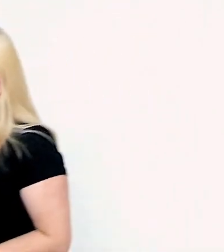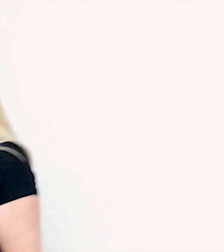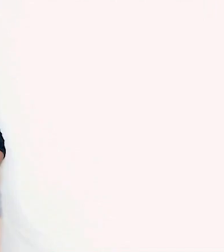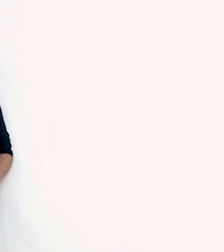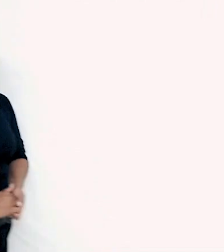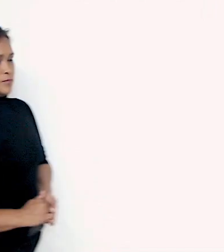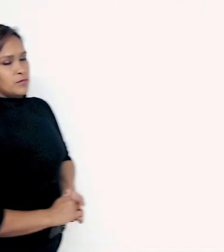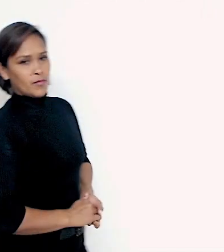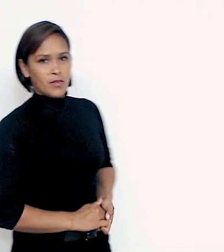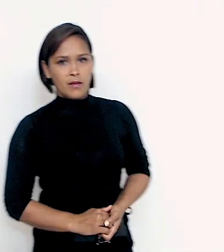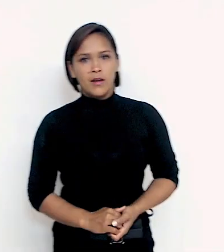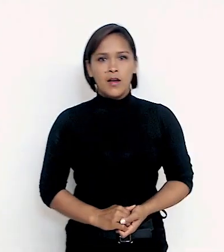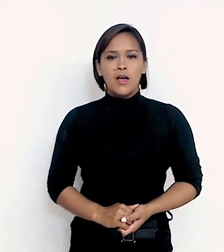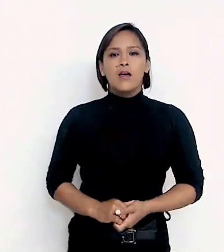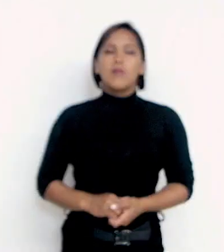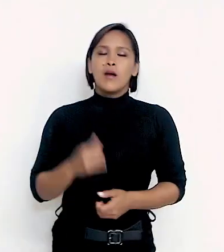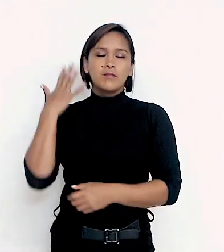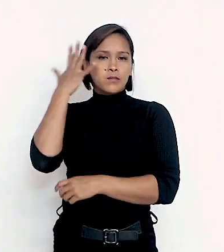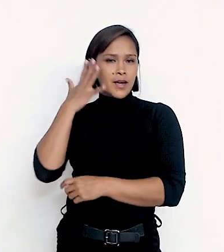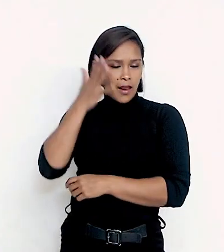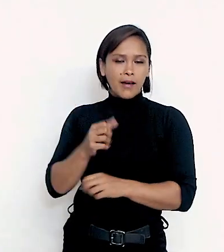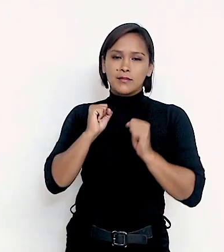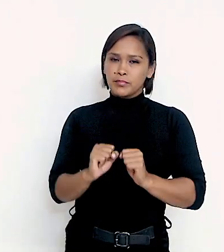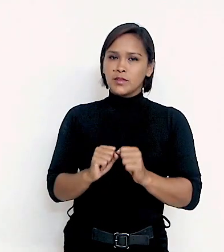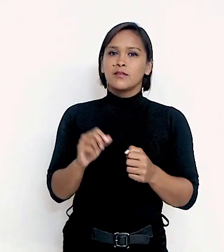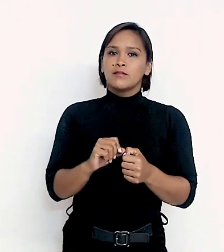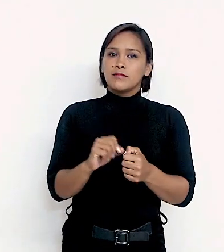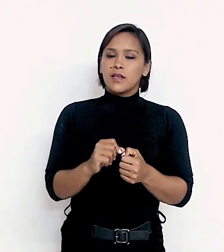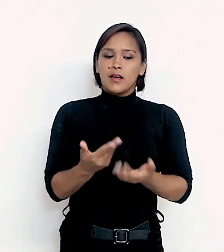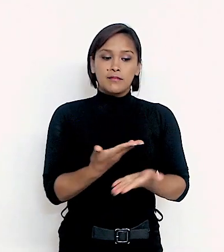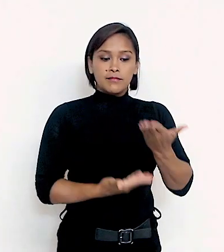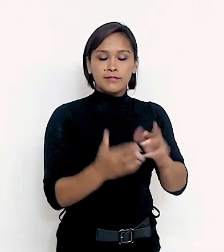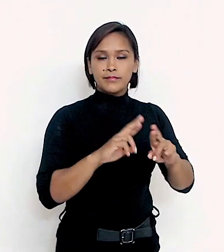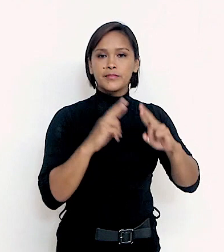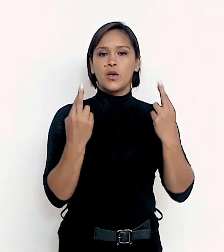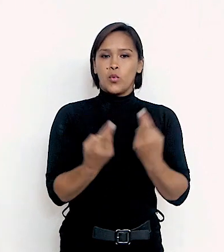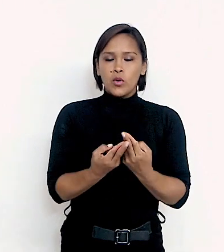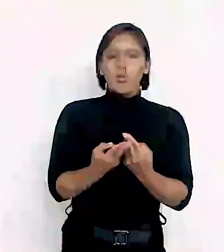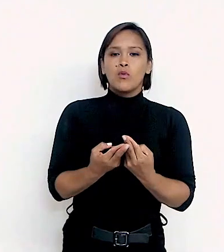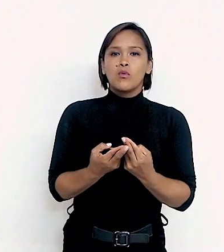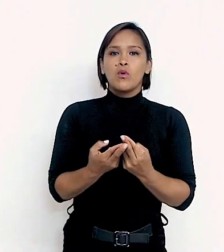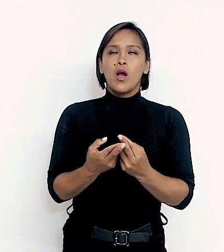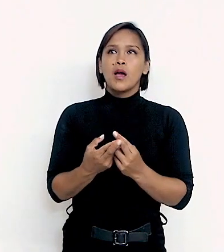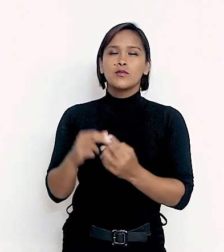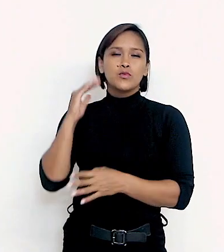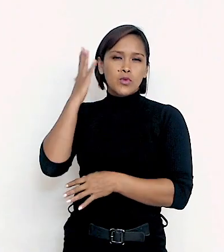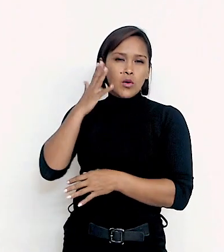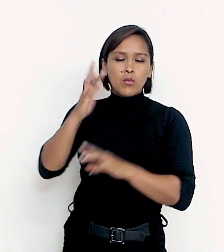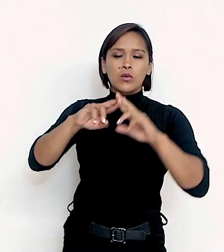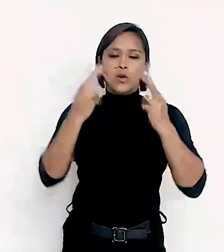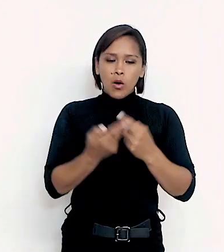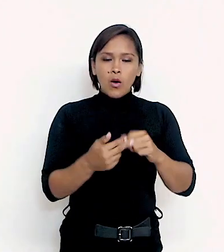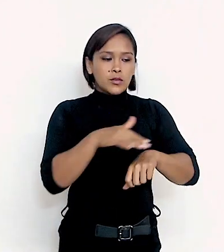que dá palestras participar de reuniões a experiências de